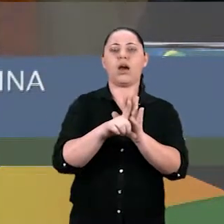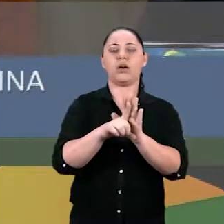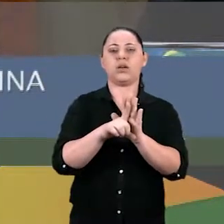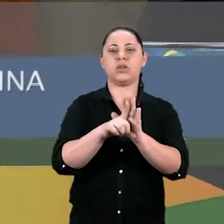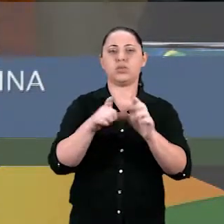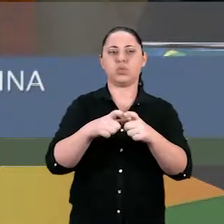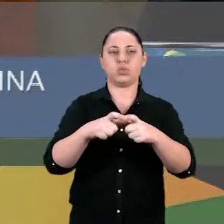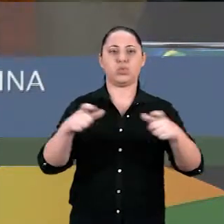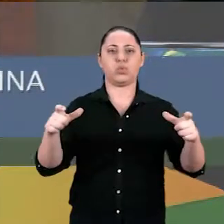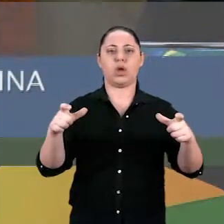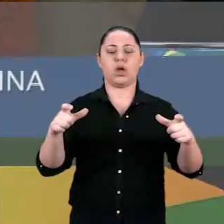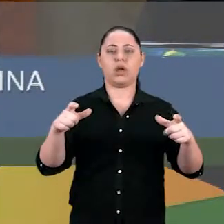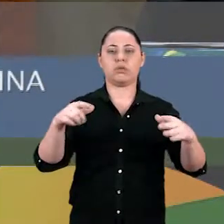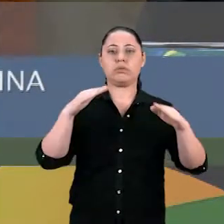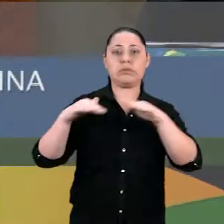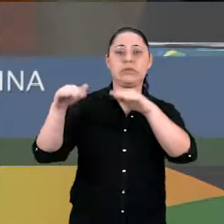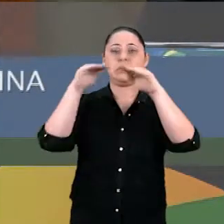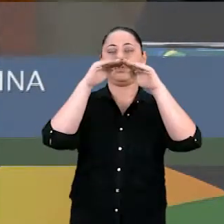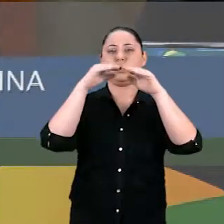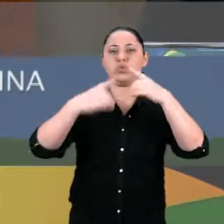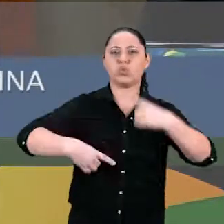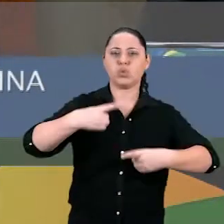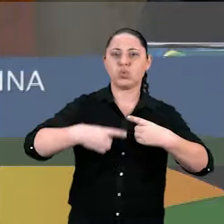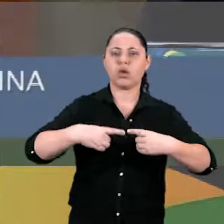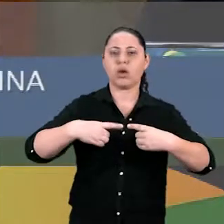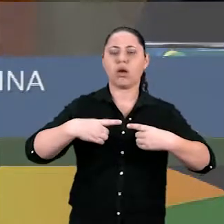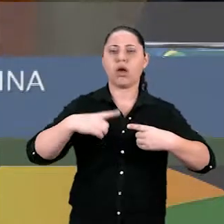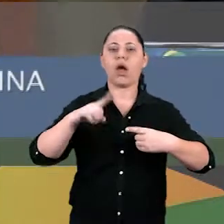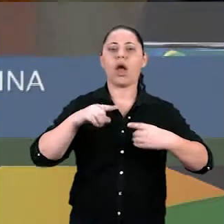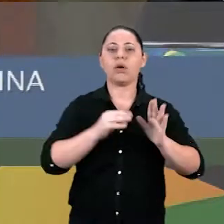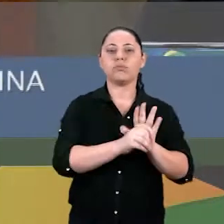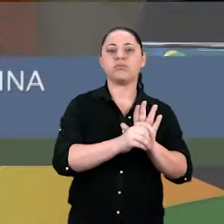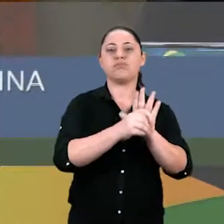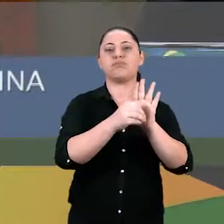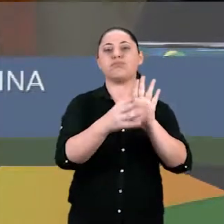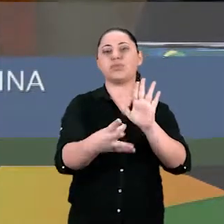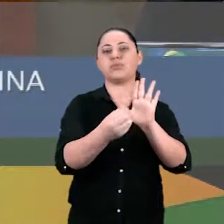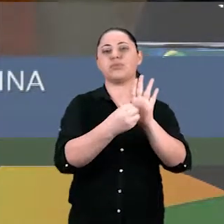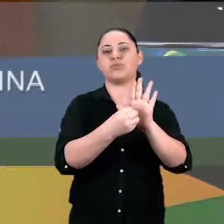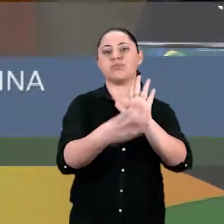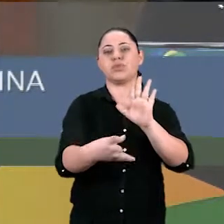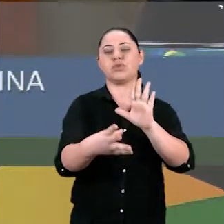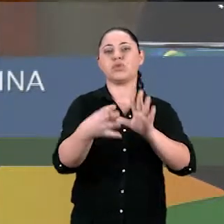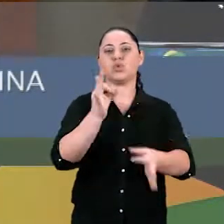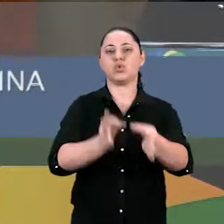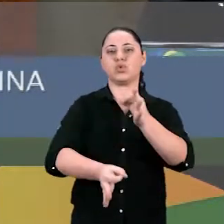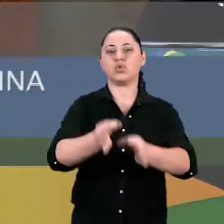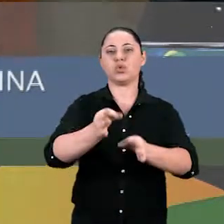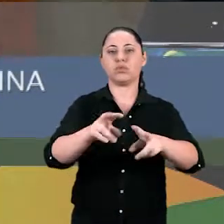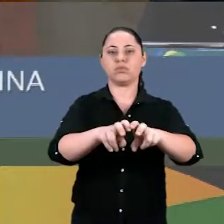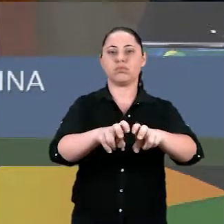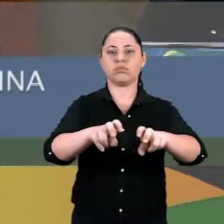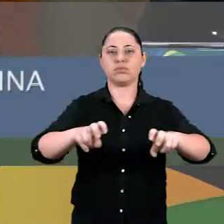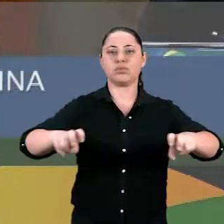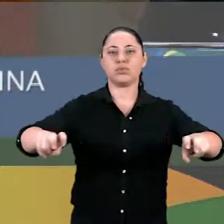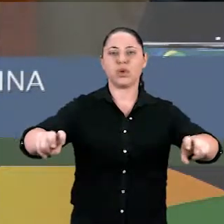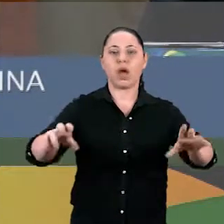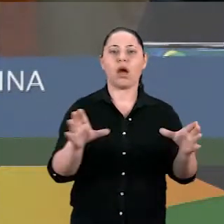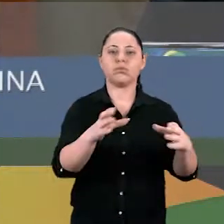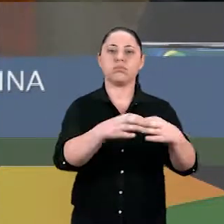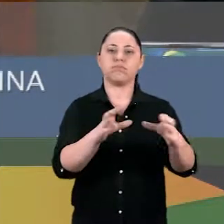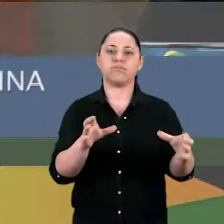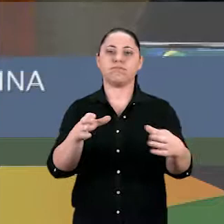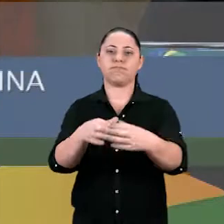legitimidade democrática e com o aumento do coeficiente democrático desse processo, é exatamente a forma de indicação dos juízes que compõem